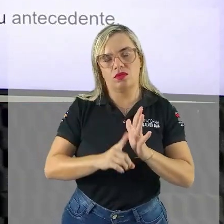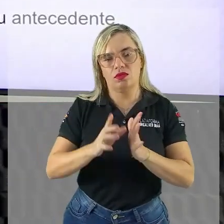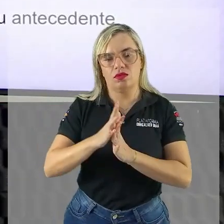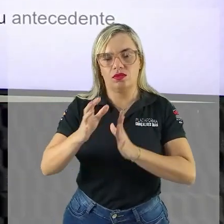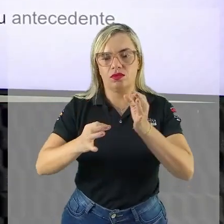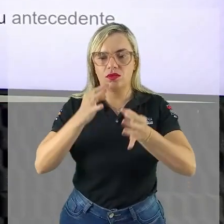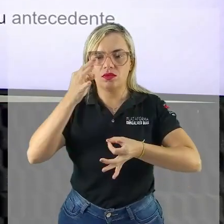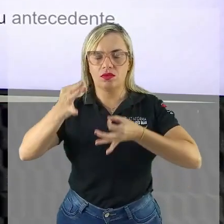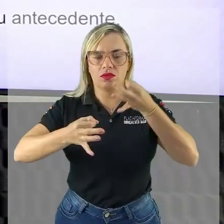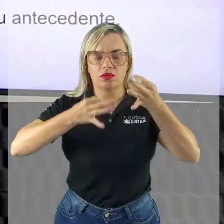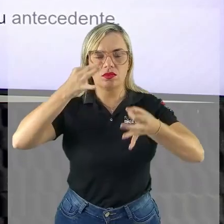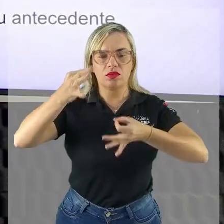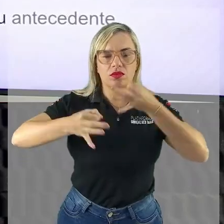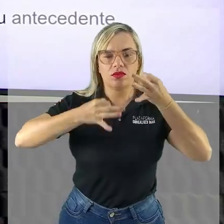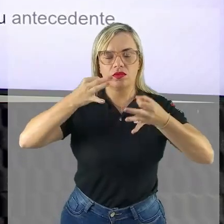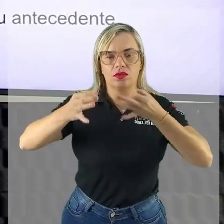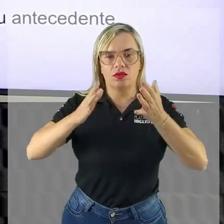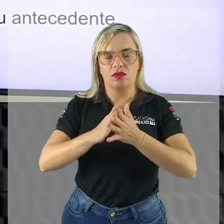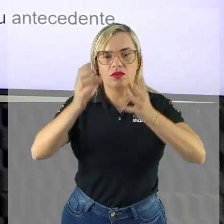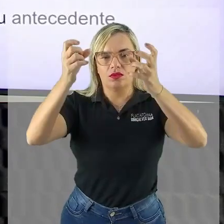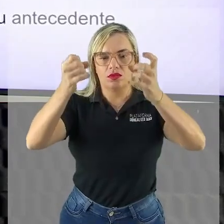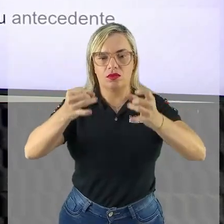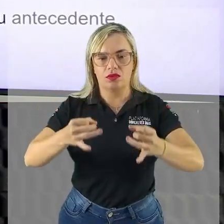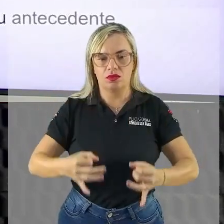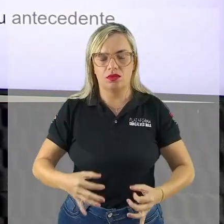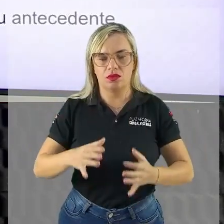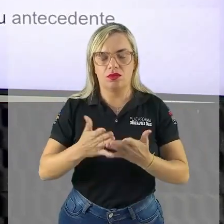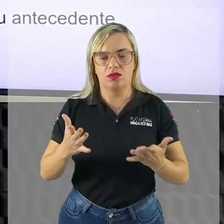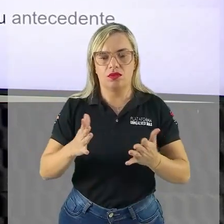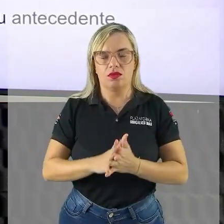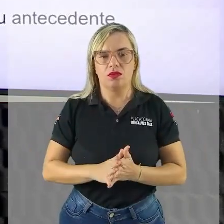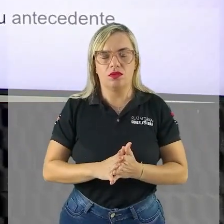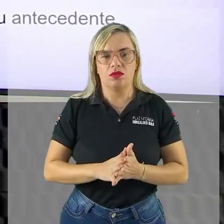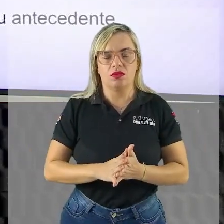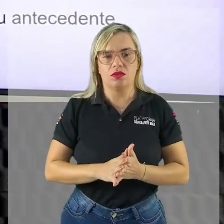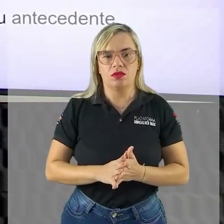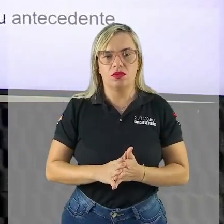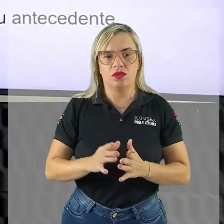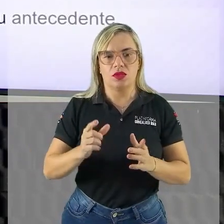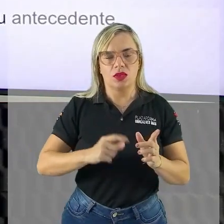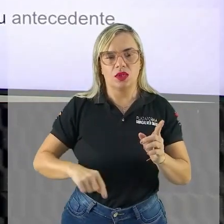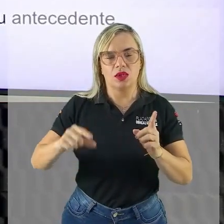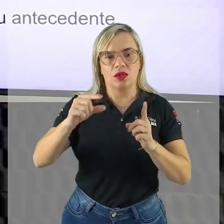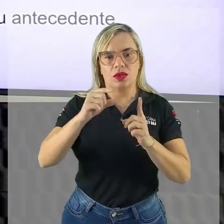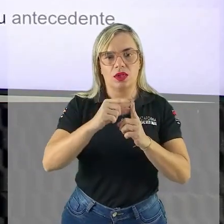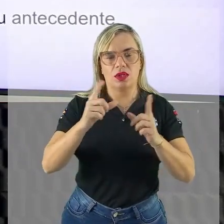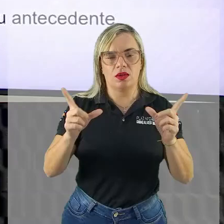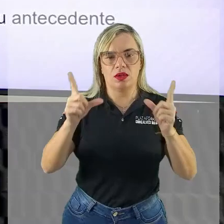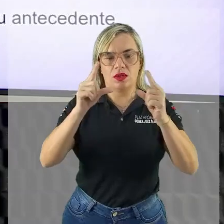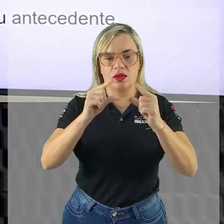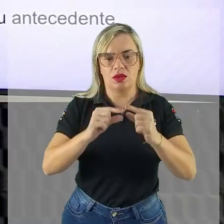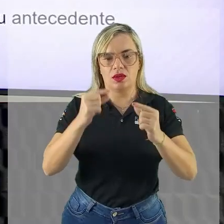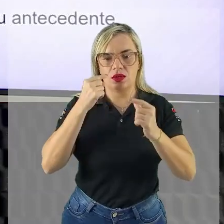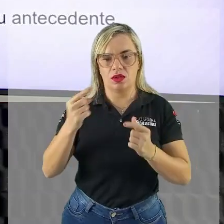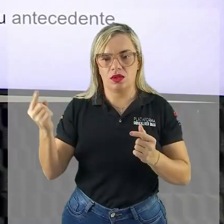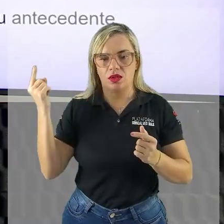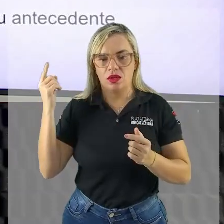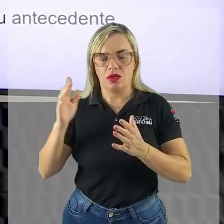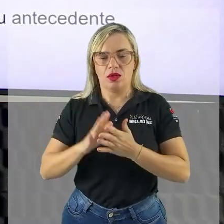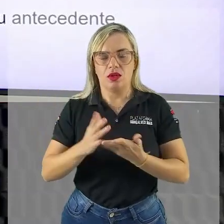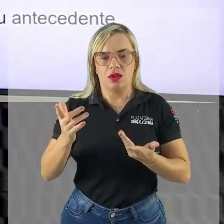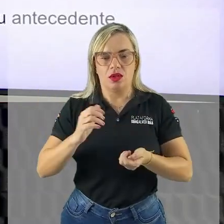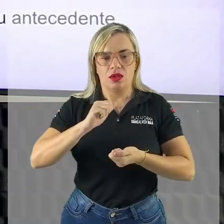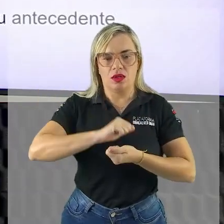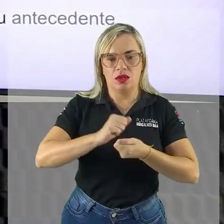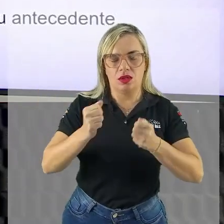argumentativo, justamente para explicar siglas, beleza? Ajustes para que não sejam longos, né?